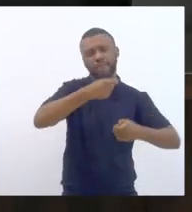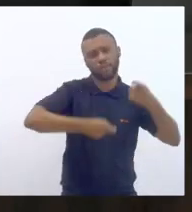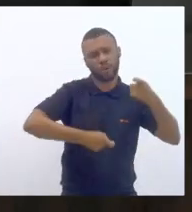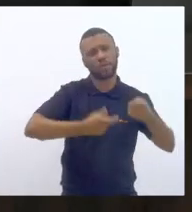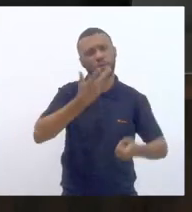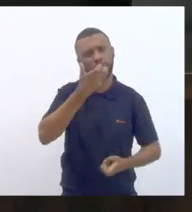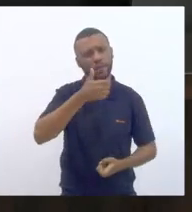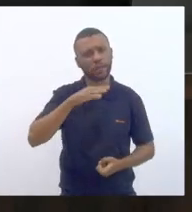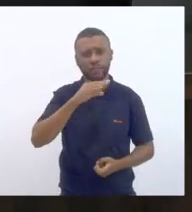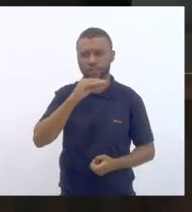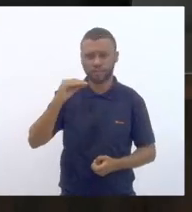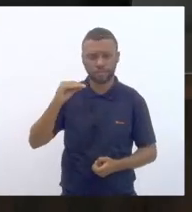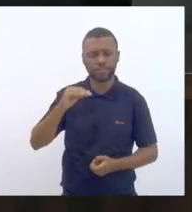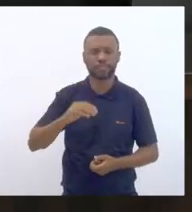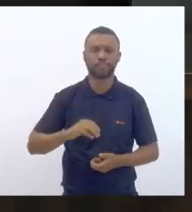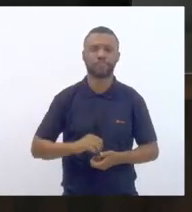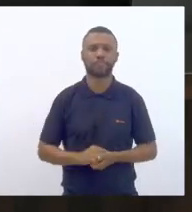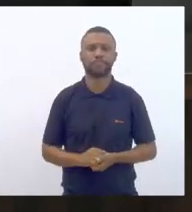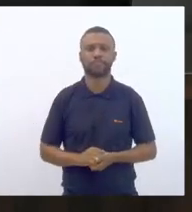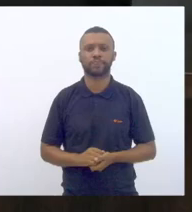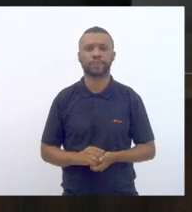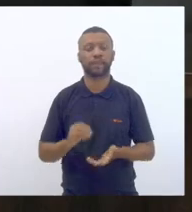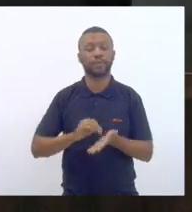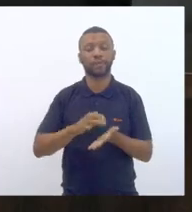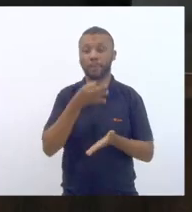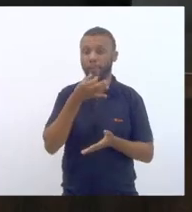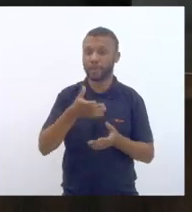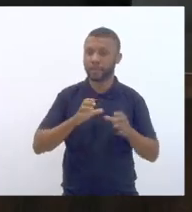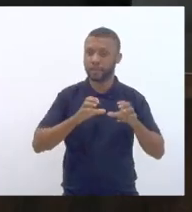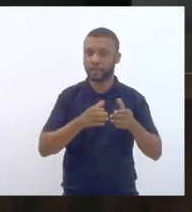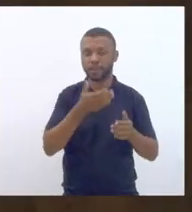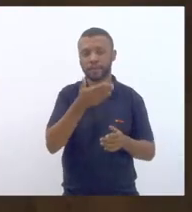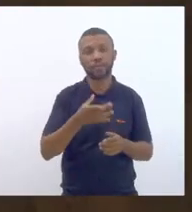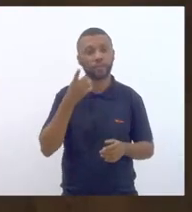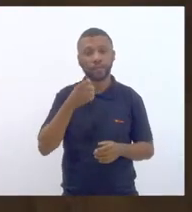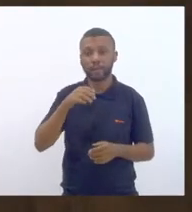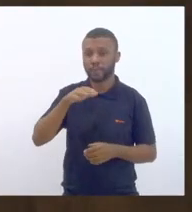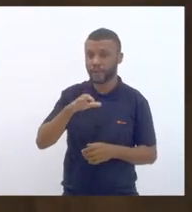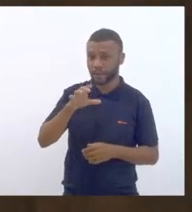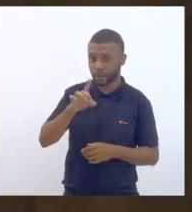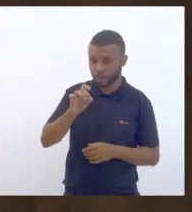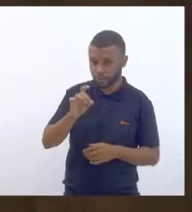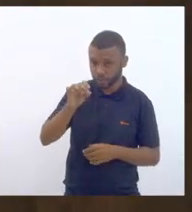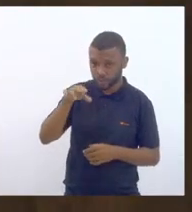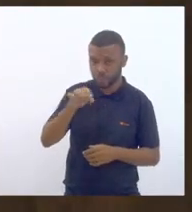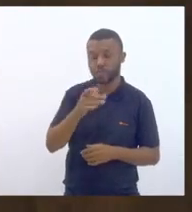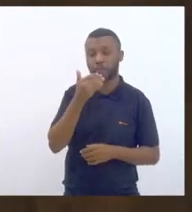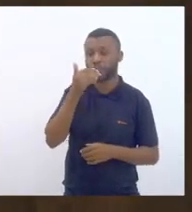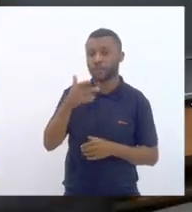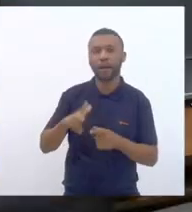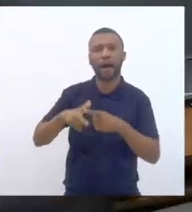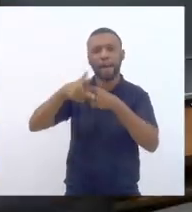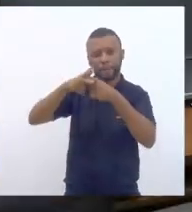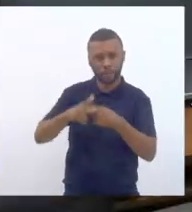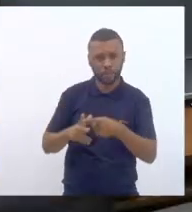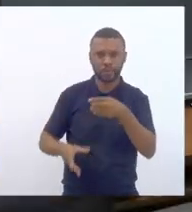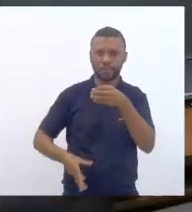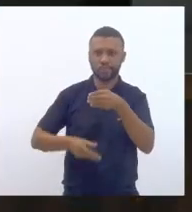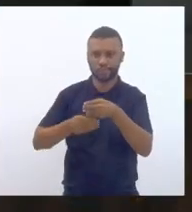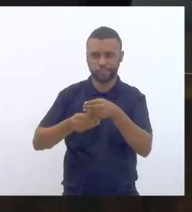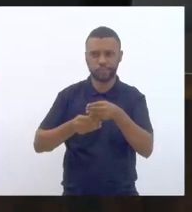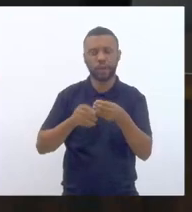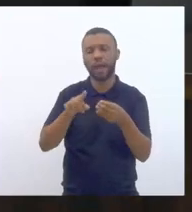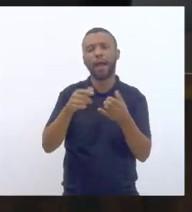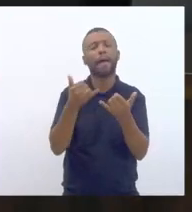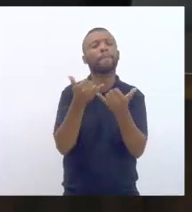Comissão de Emendas Constitucionais e Vetos. Deputado Marcelo Dino. Pela manutenção, senhor presidente. É